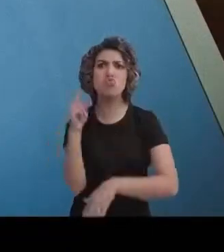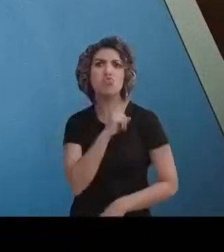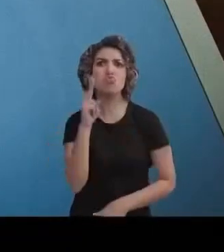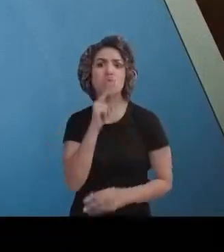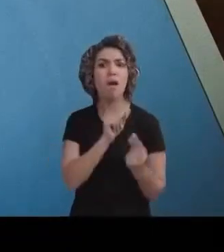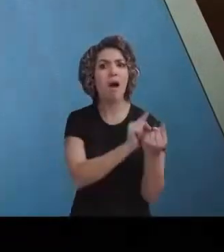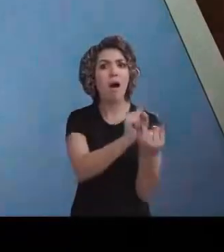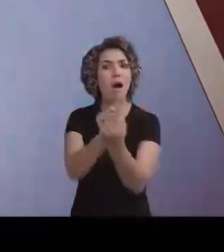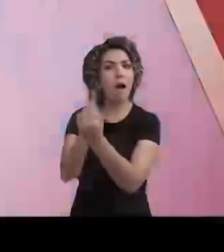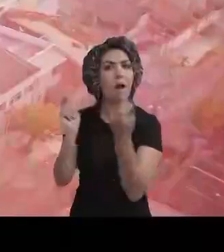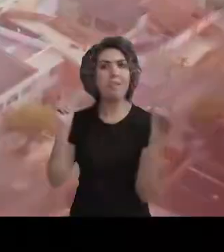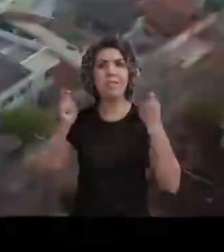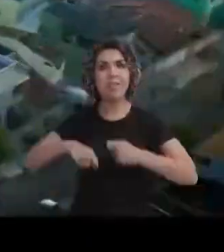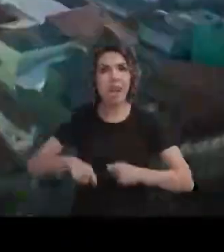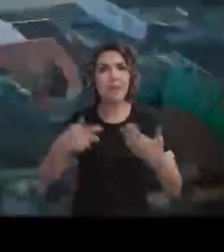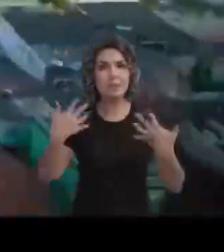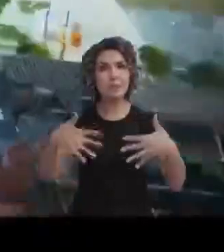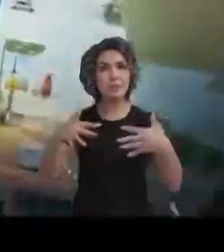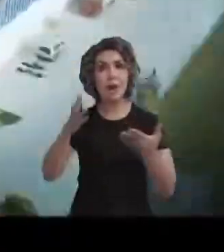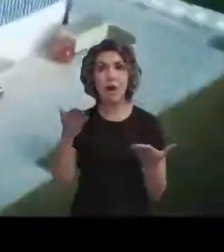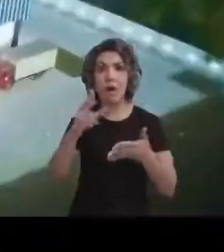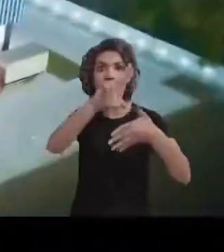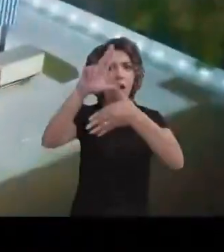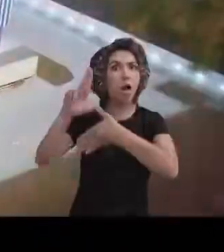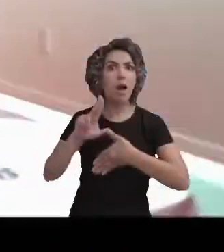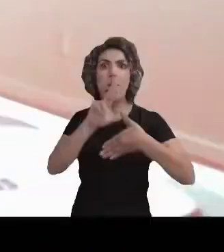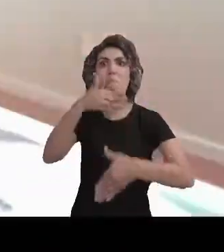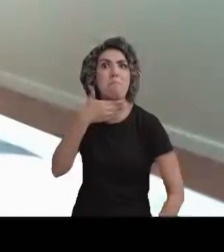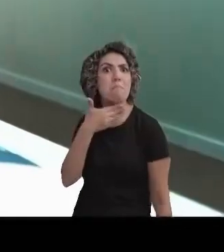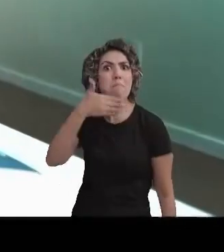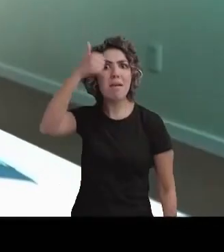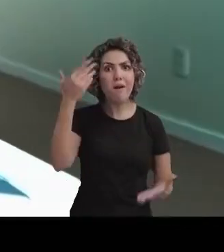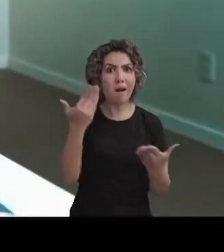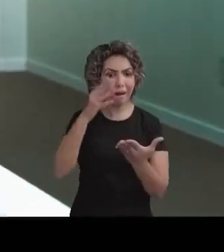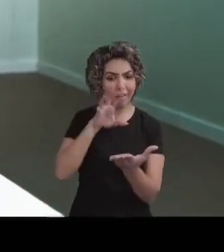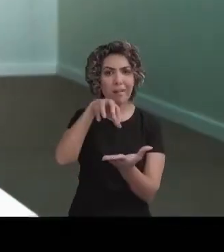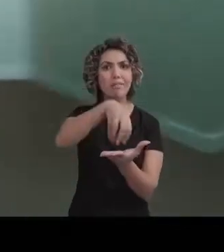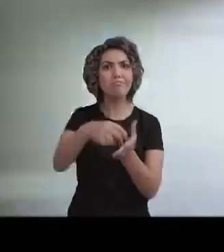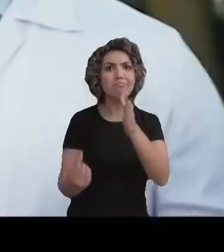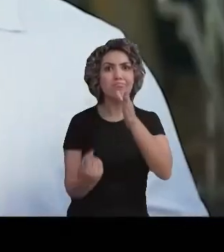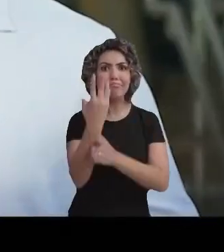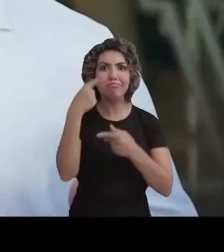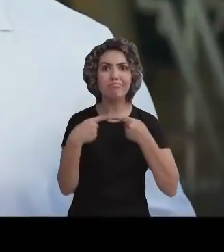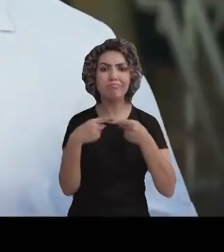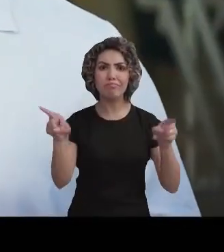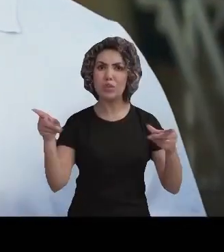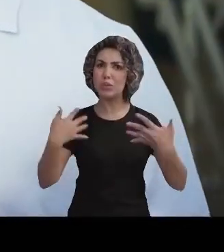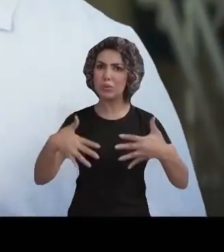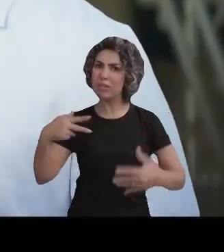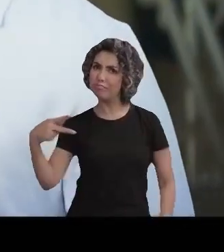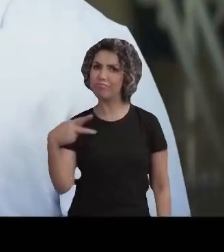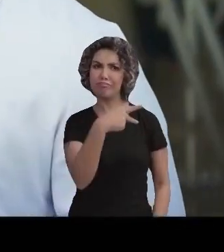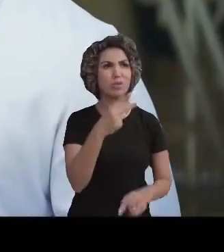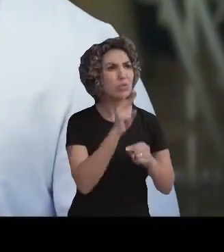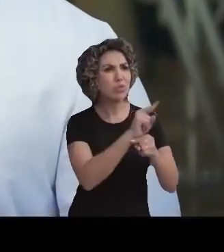do estado. E o maior centro de imagens da América Latina inauguramos agora. Em julho. Somos